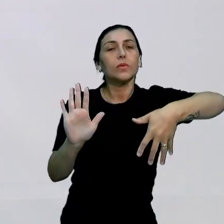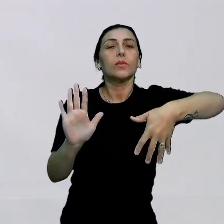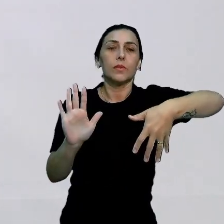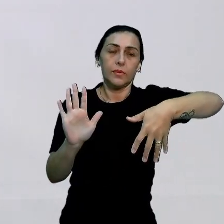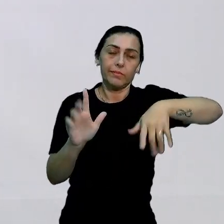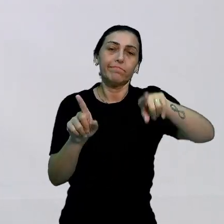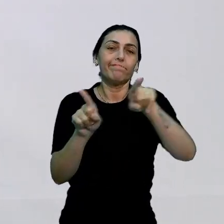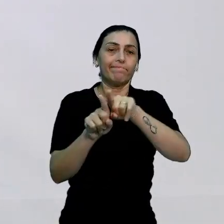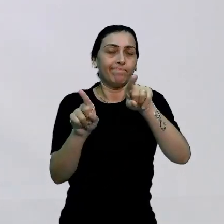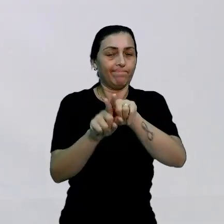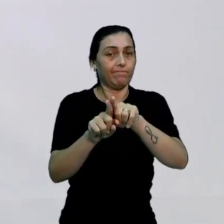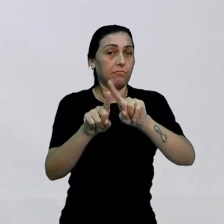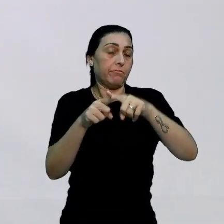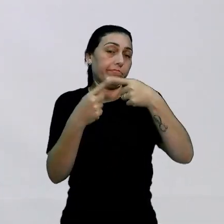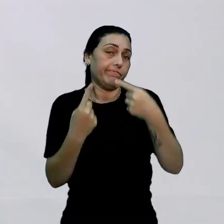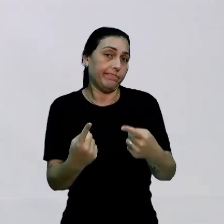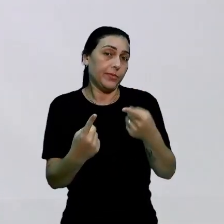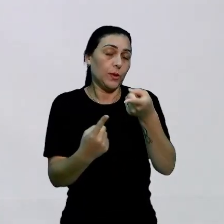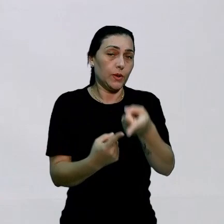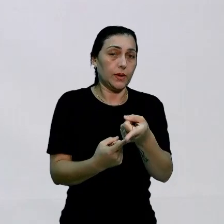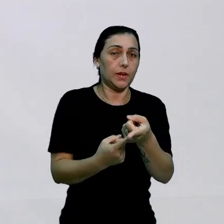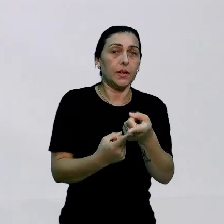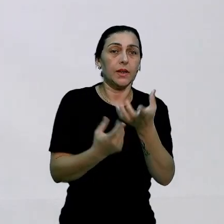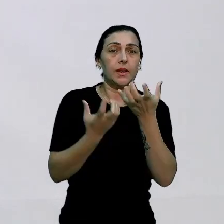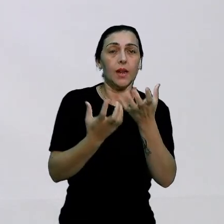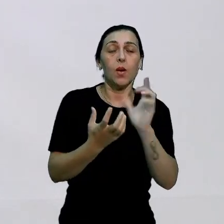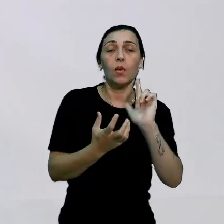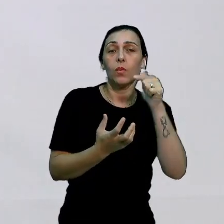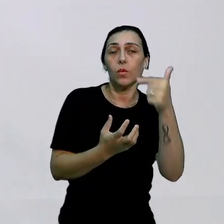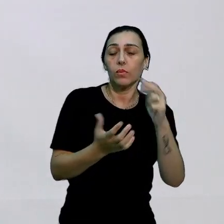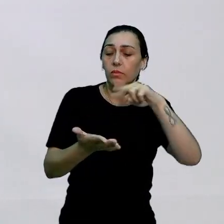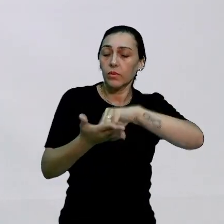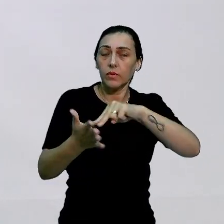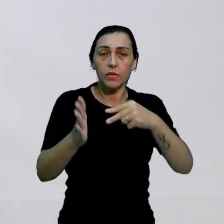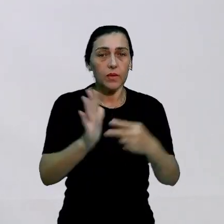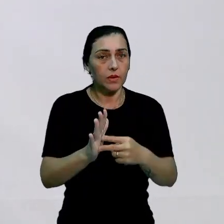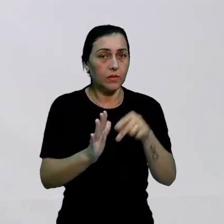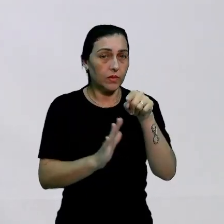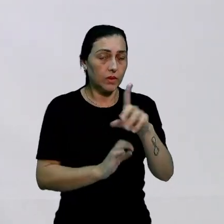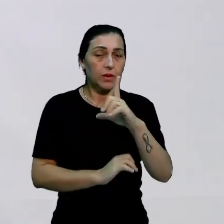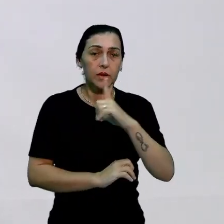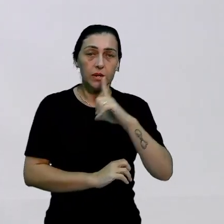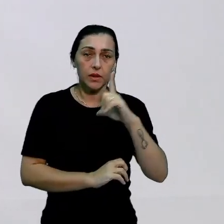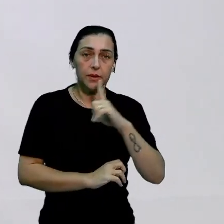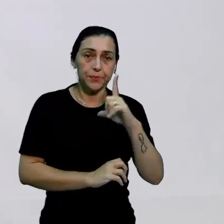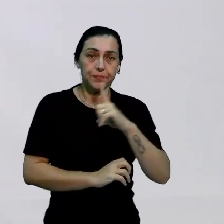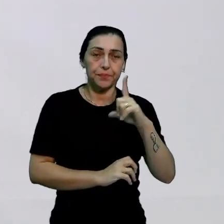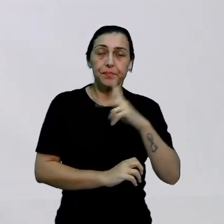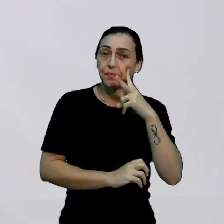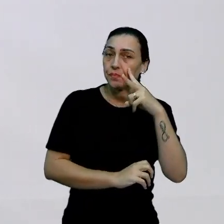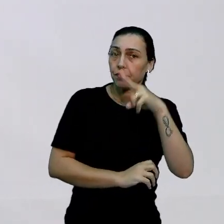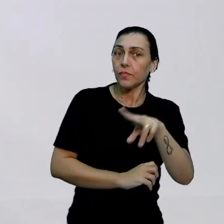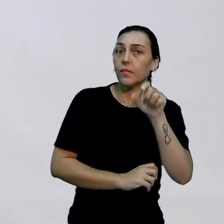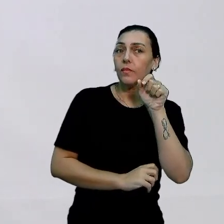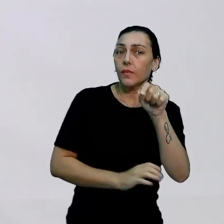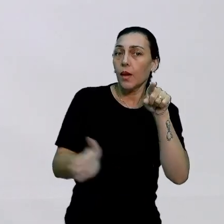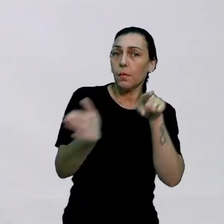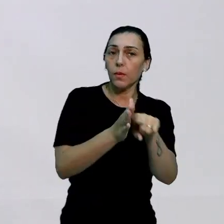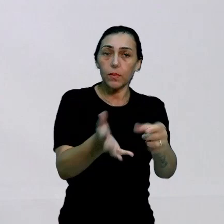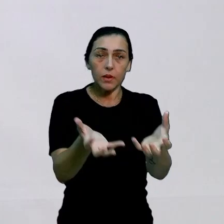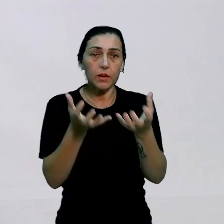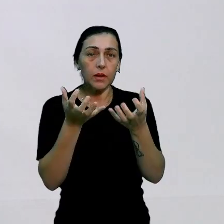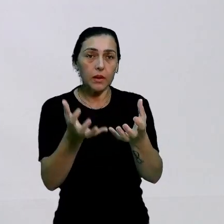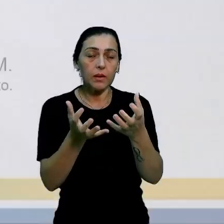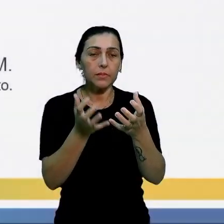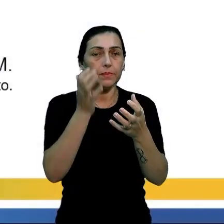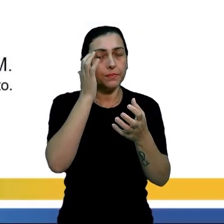está inserida ali, mas não tem, você quer dizer outra coisa, então você tem que ver, né, o que é que a questão quer. Então